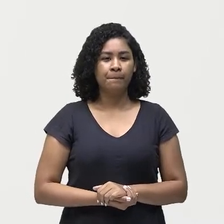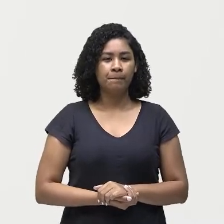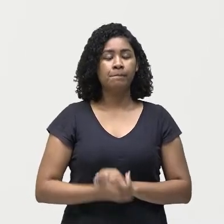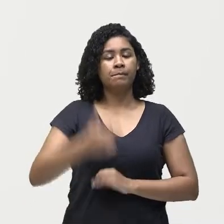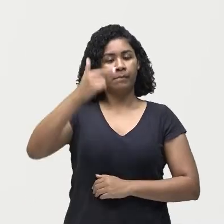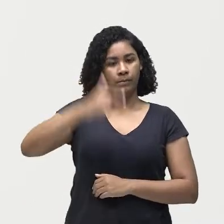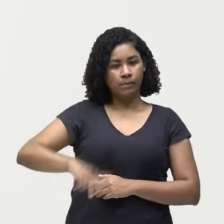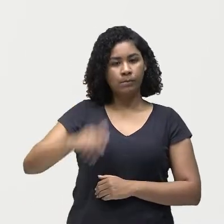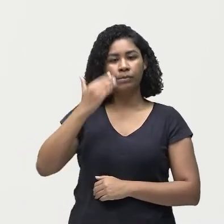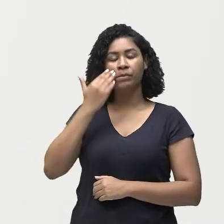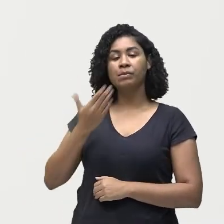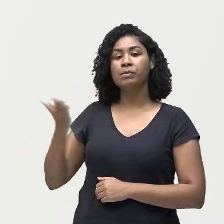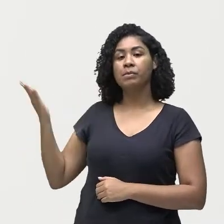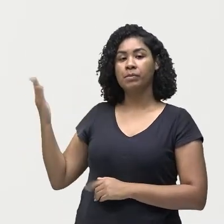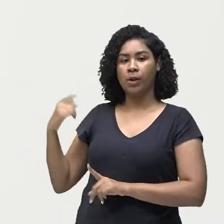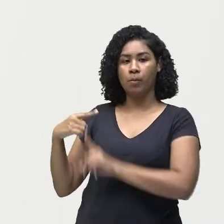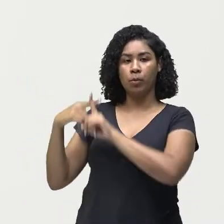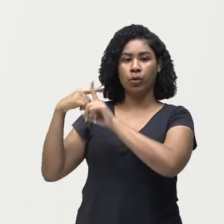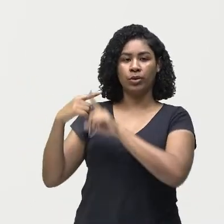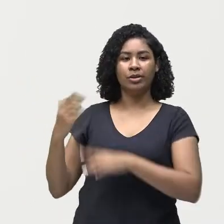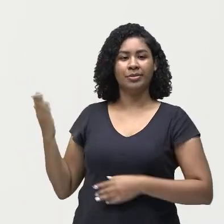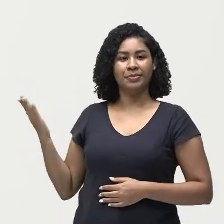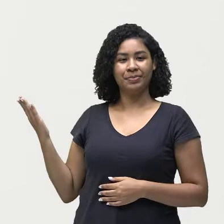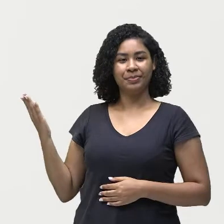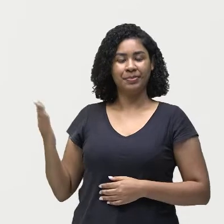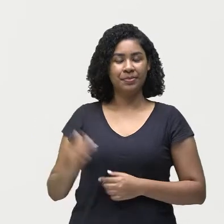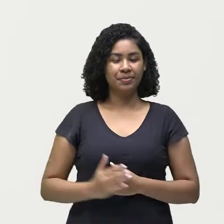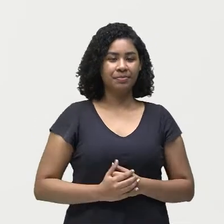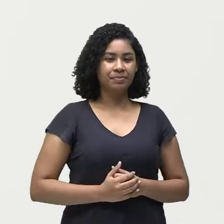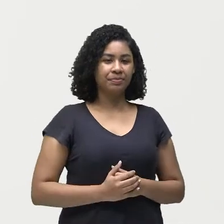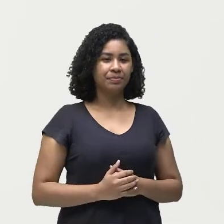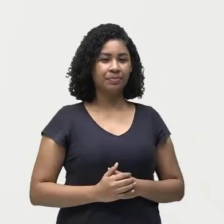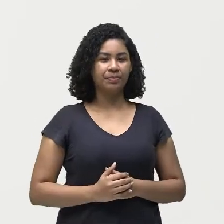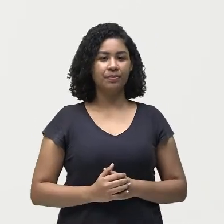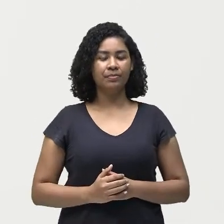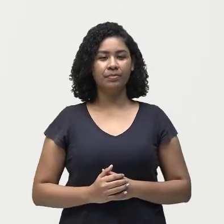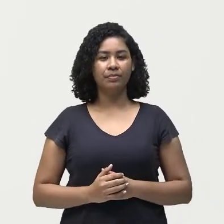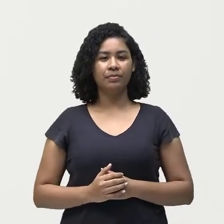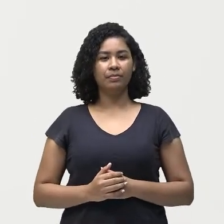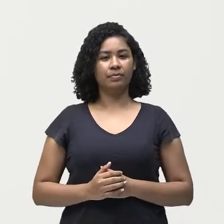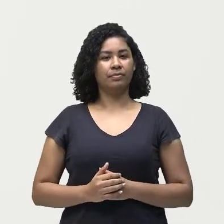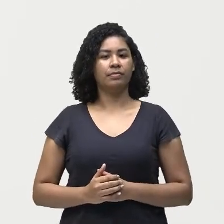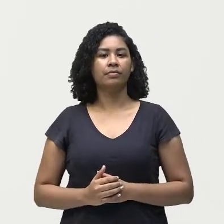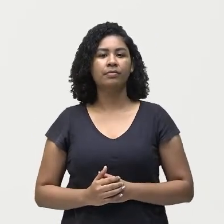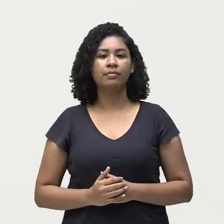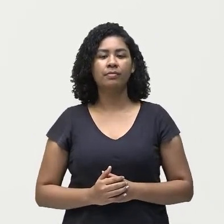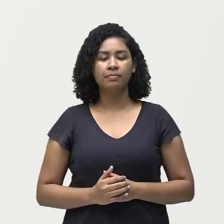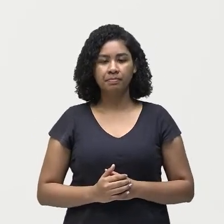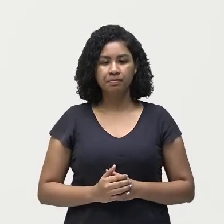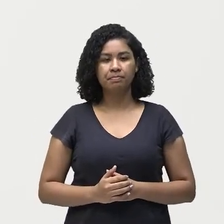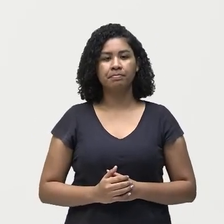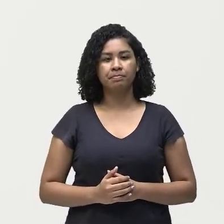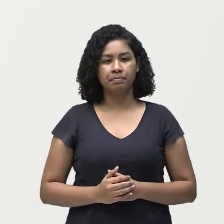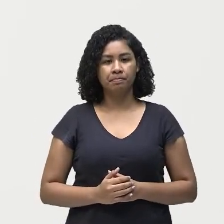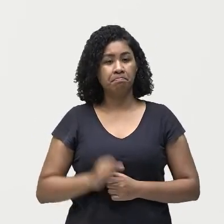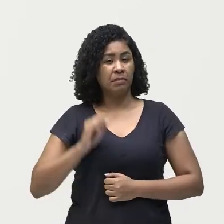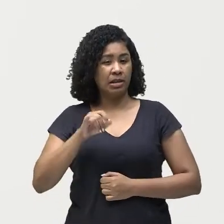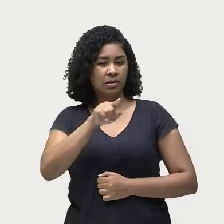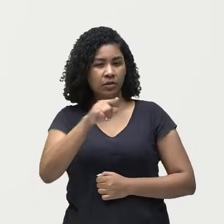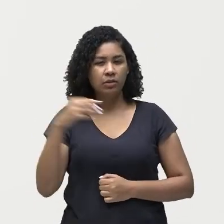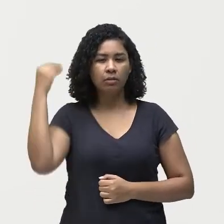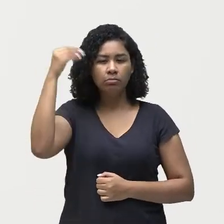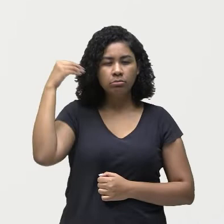uma vantagem, number 3, the third one, a terceira. Fortalece o que você já